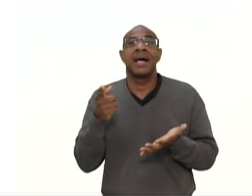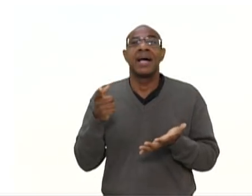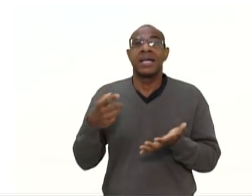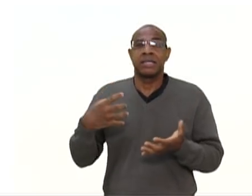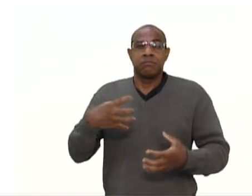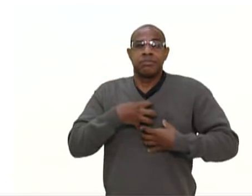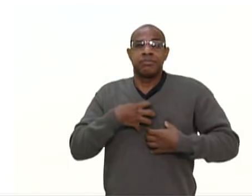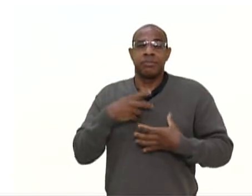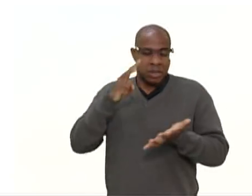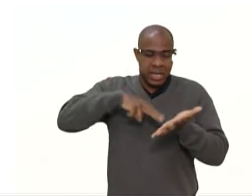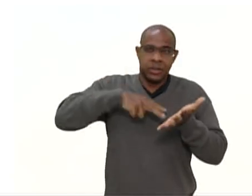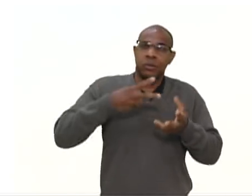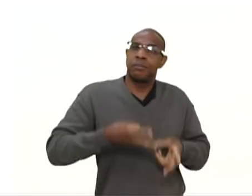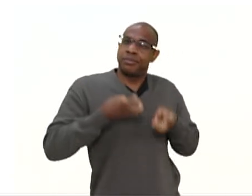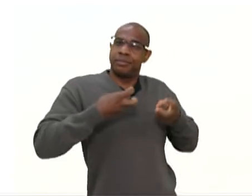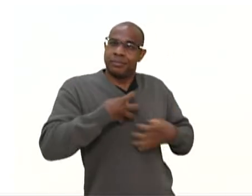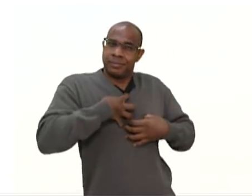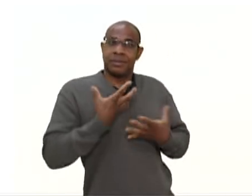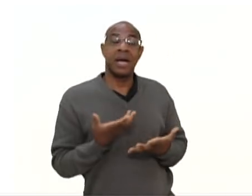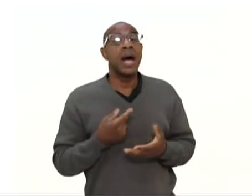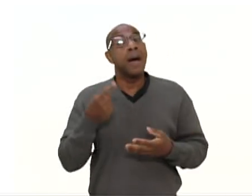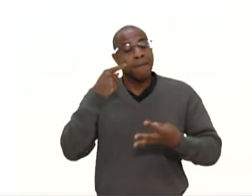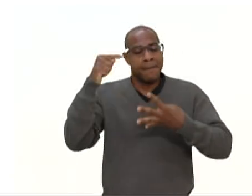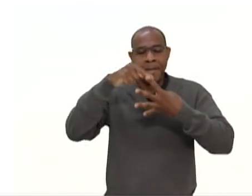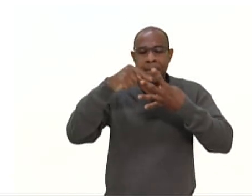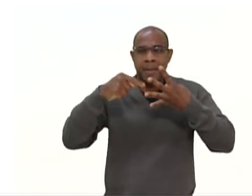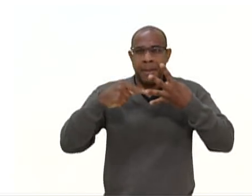marque a alternativa correta e já retornamos.